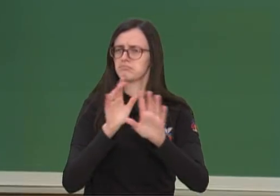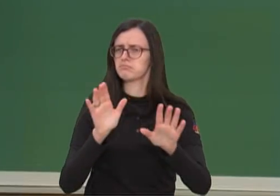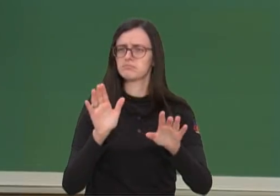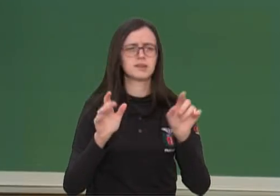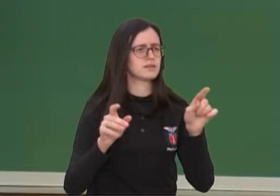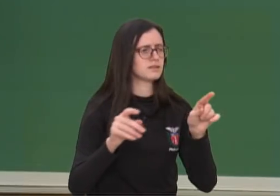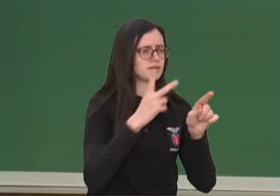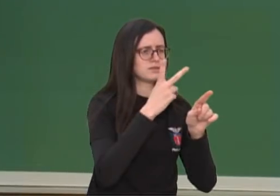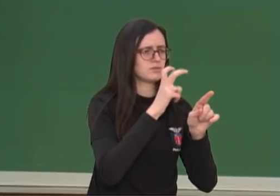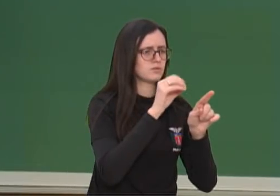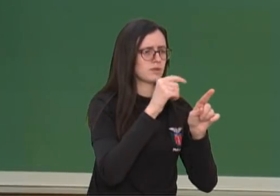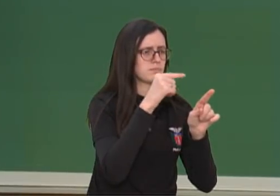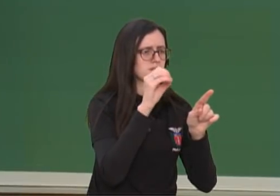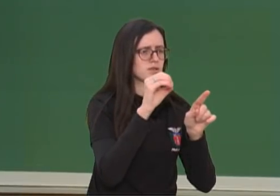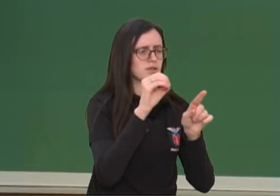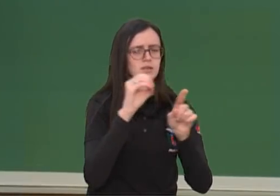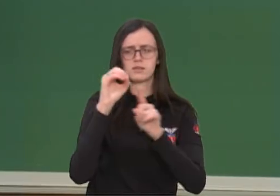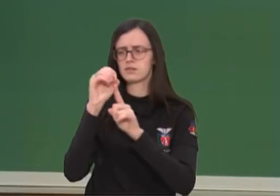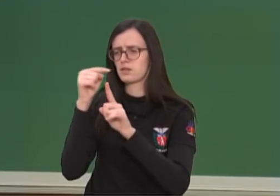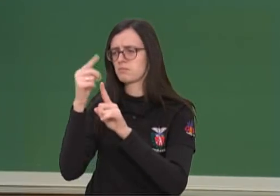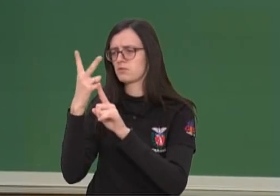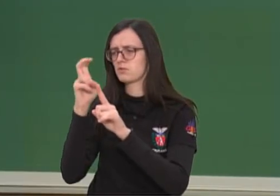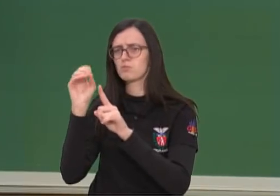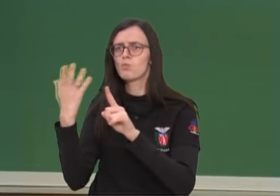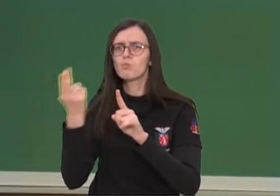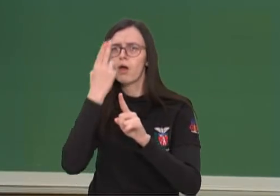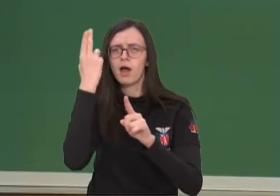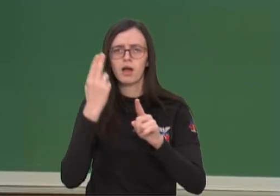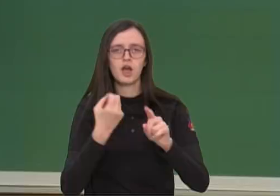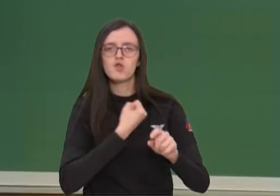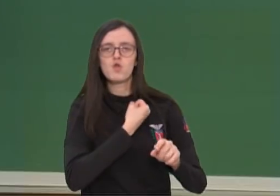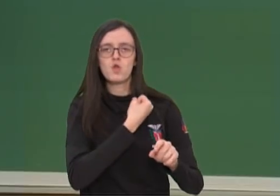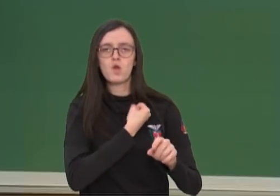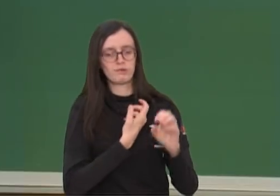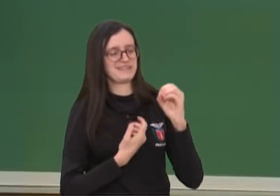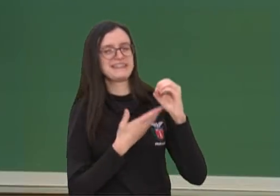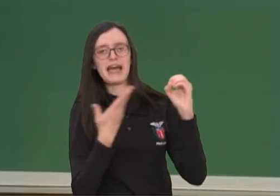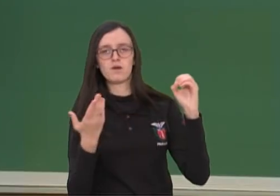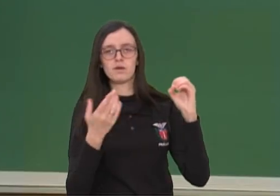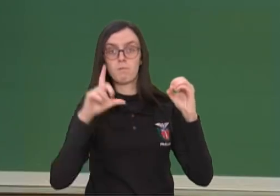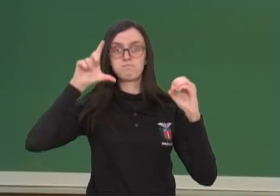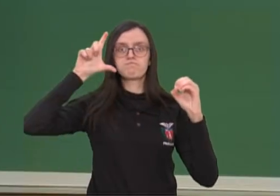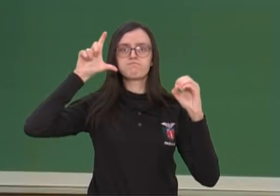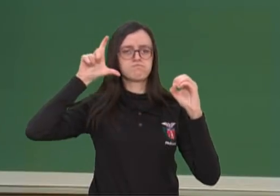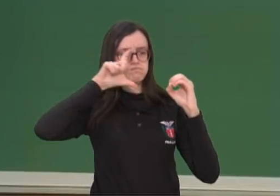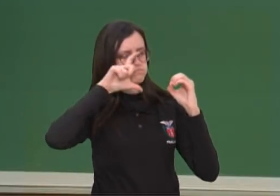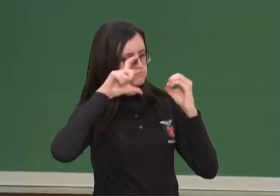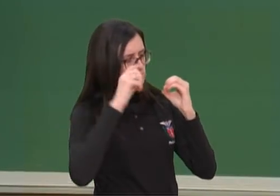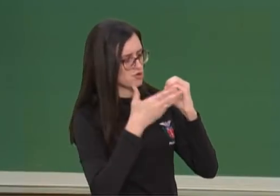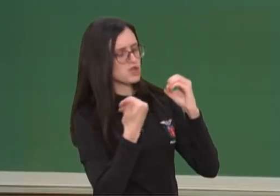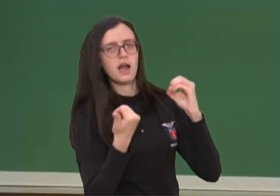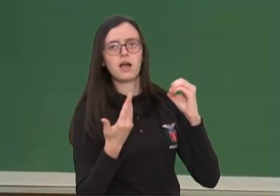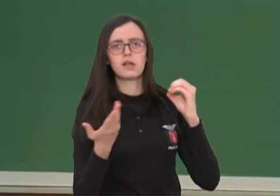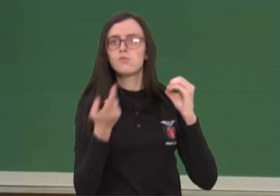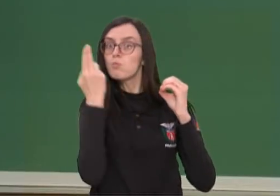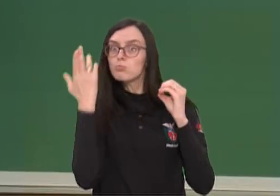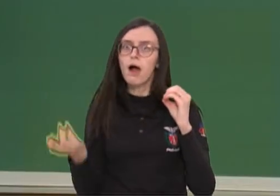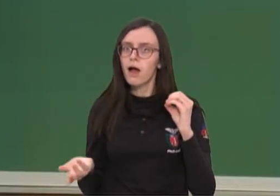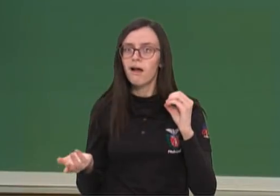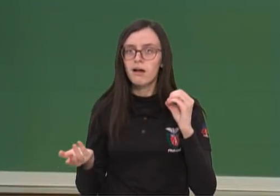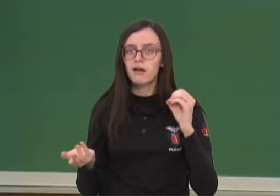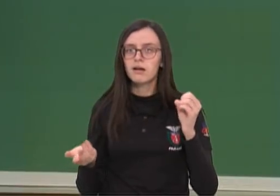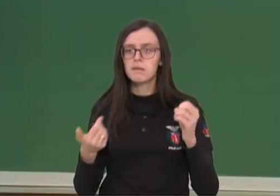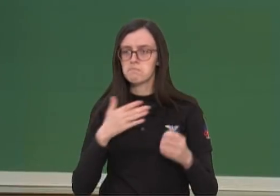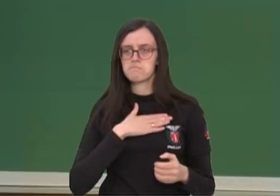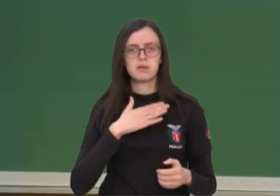é? Para o conjunto dos números naturais, eu não consigo subtrair um número maior de um menor. Então, fazer 0 menos 250,